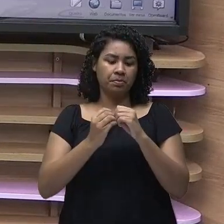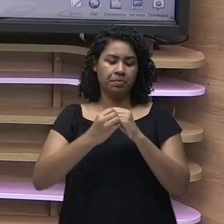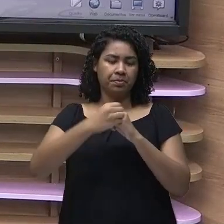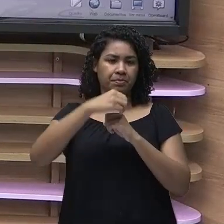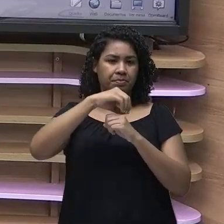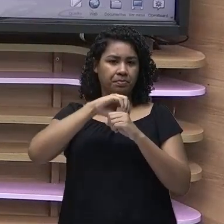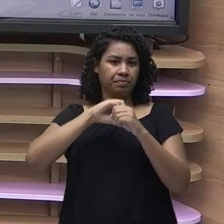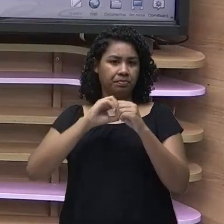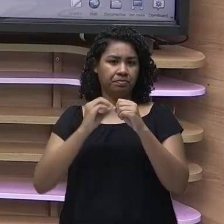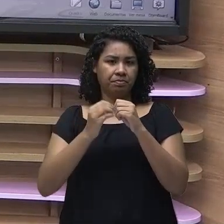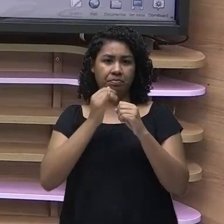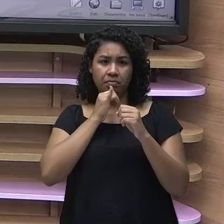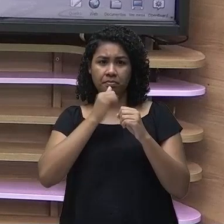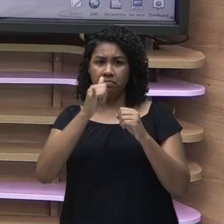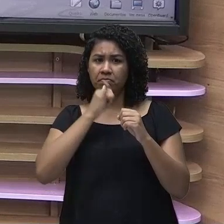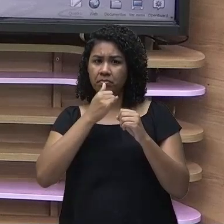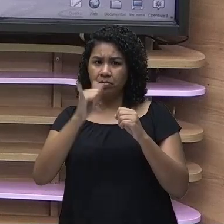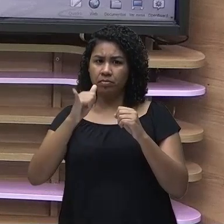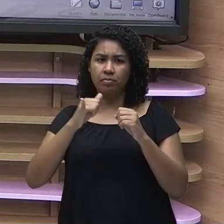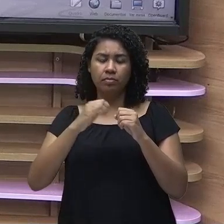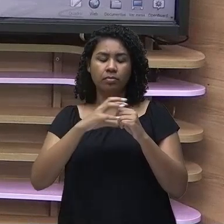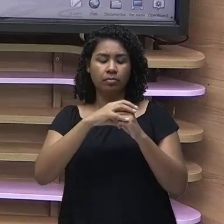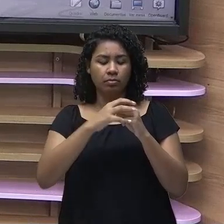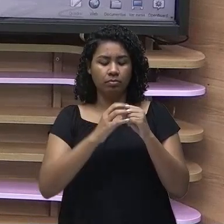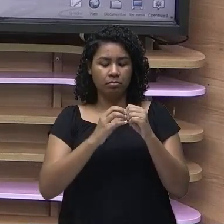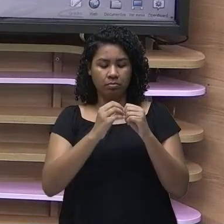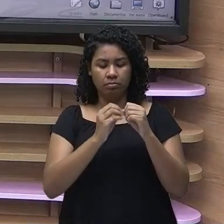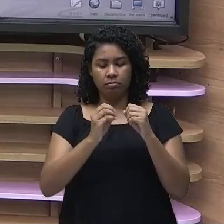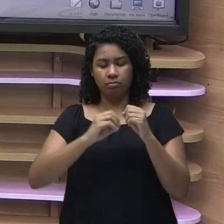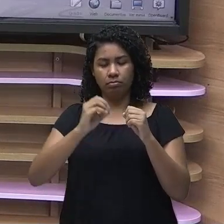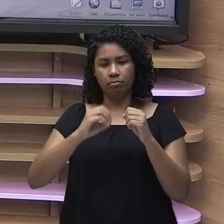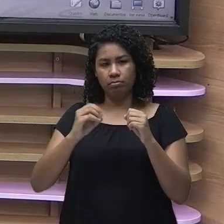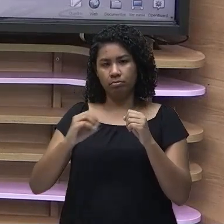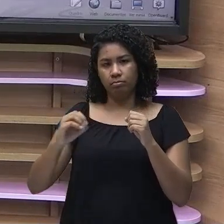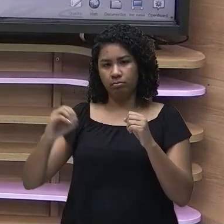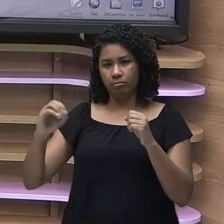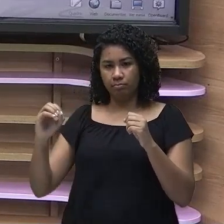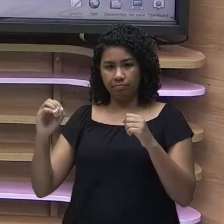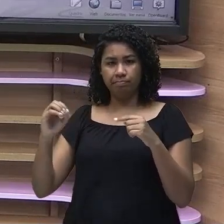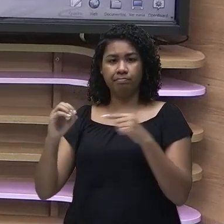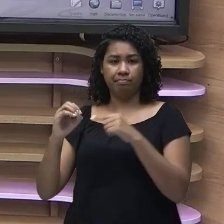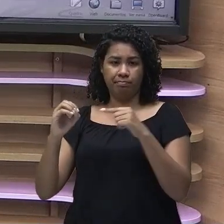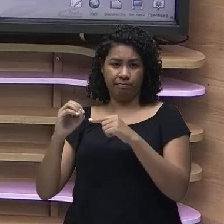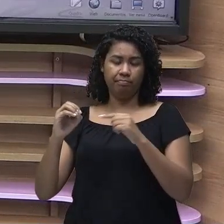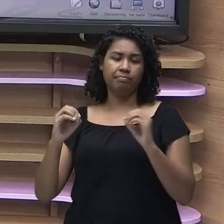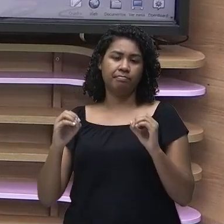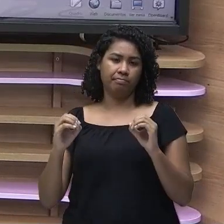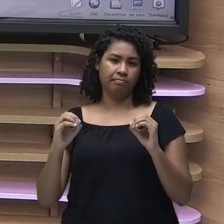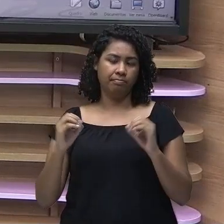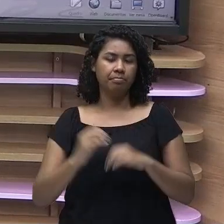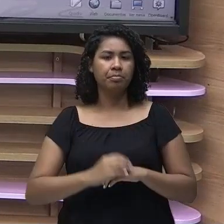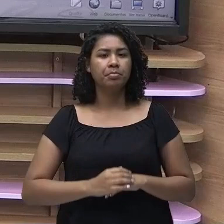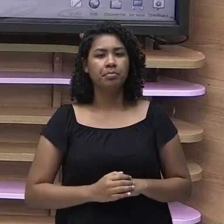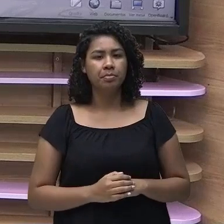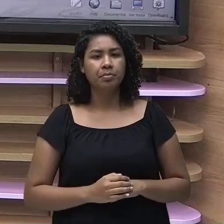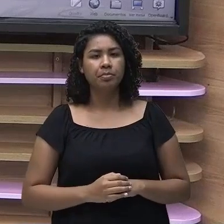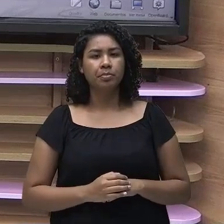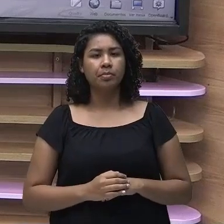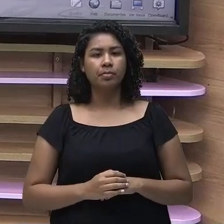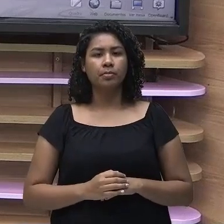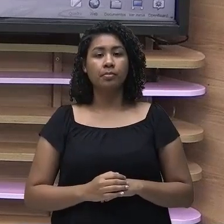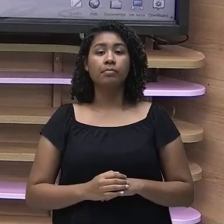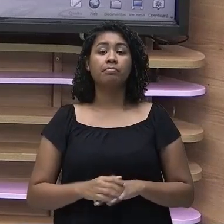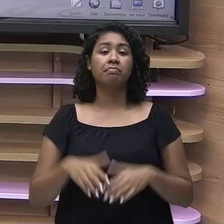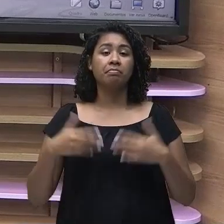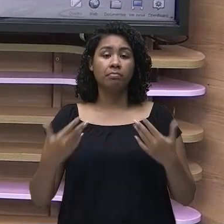descarga de energia. O que acontece? O cloro se desprende, né? O átomo de cloro vai se desprender dessa molécula. E